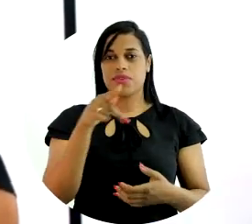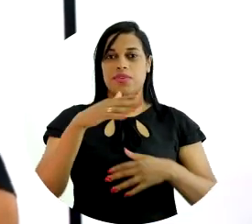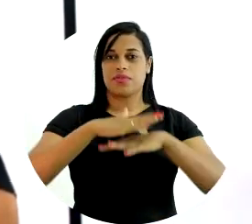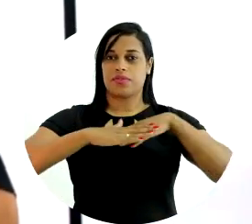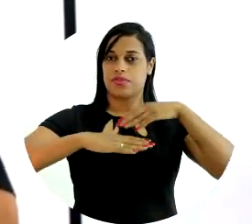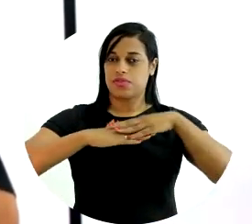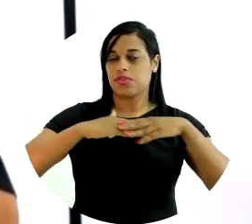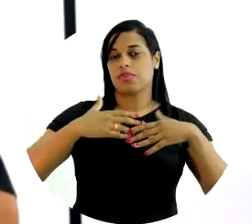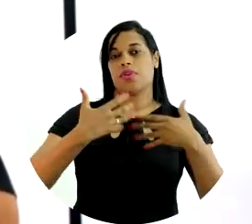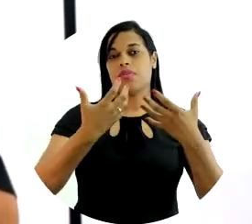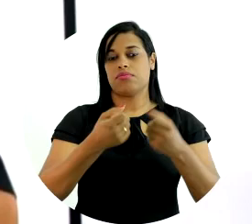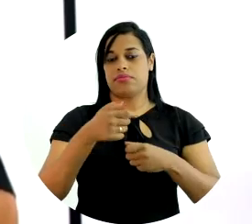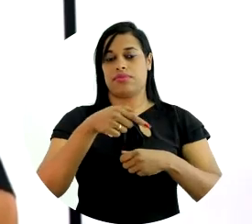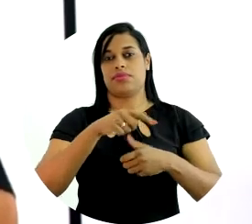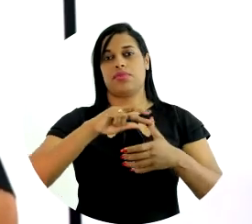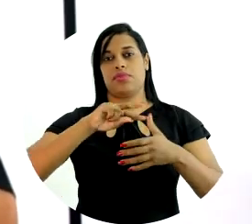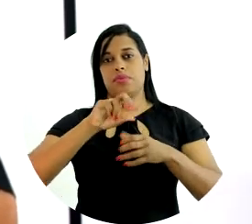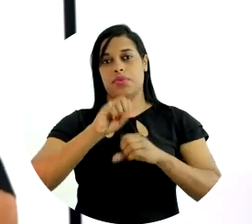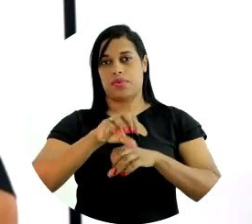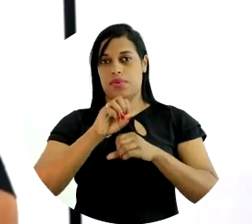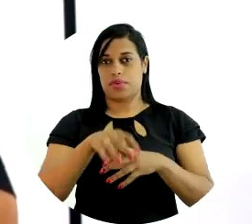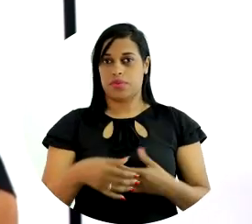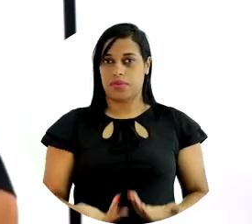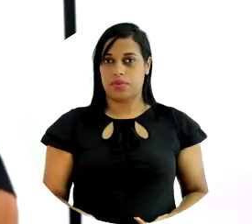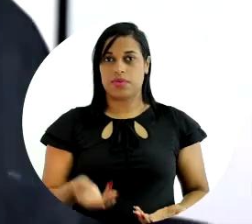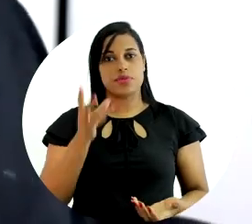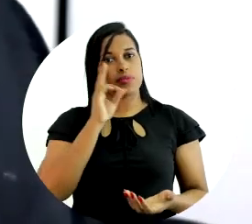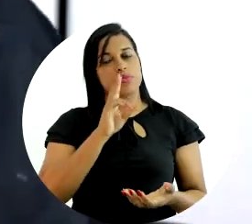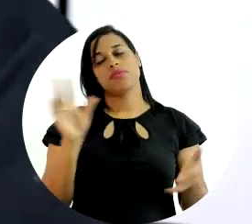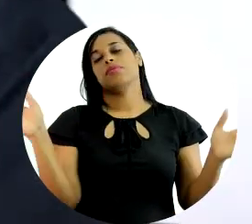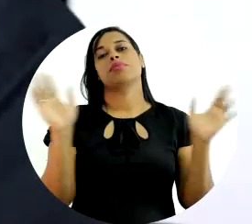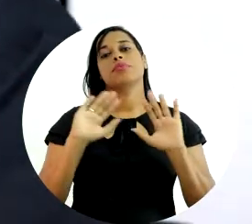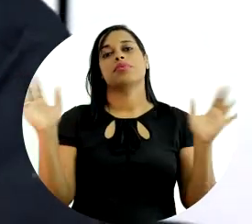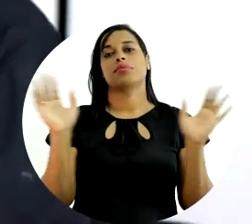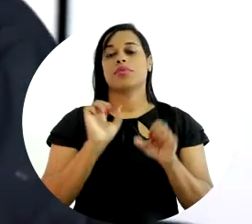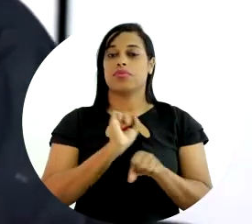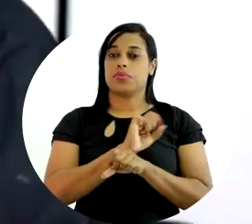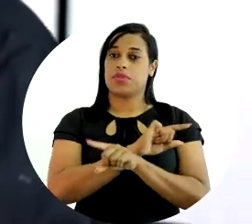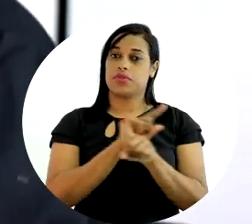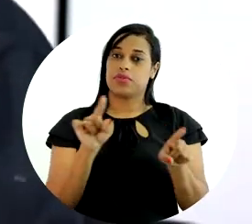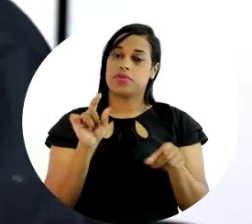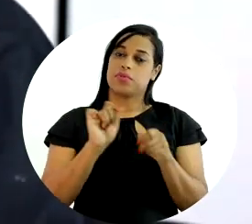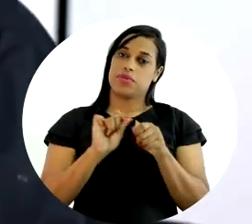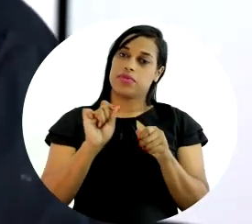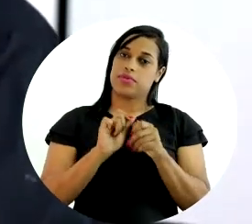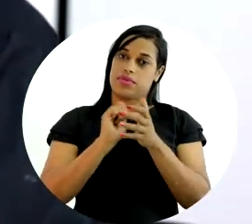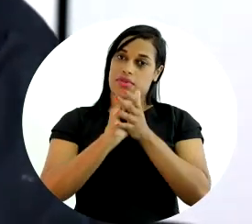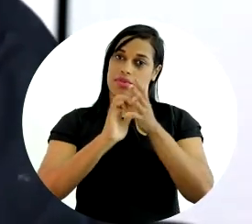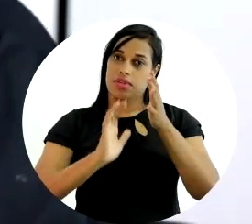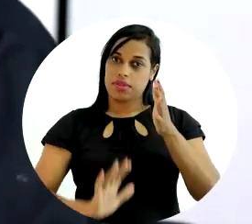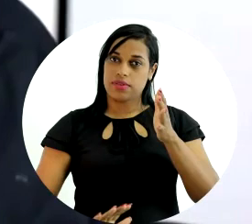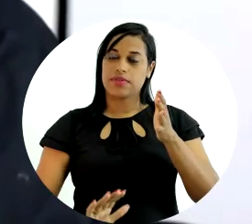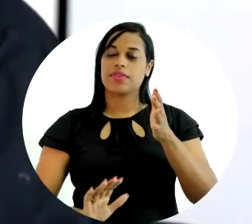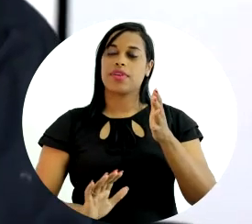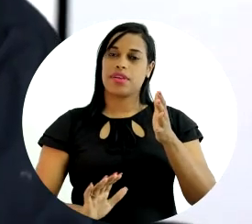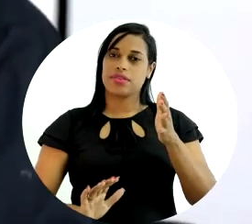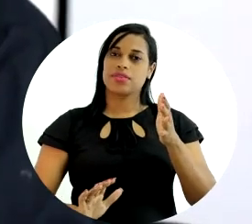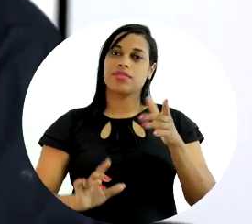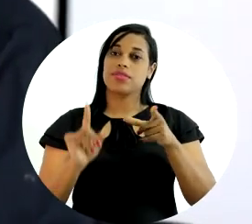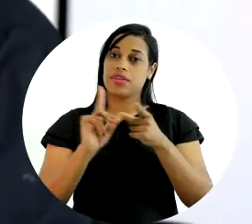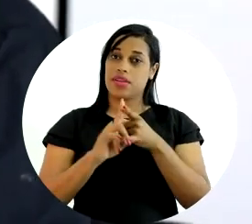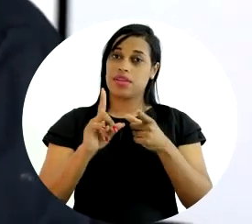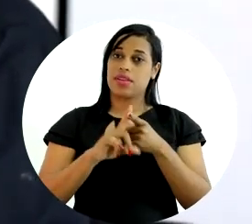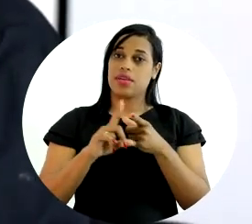docentes eles são considerados um educado nos vemos na próxima aula espero corresponder fazer as atividades